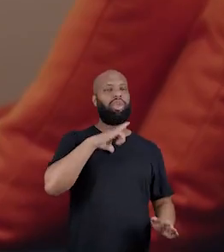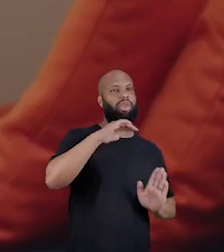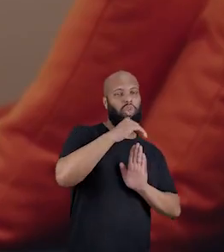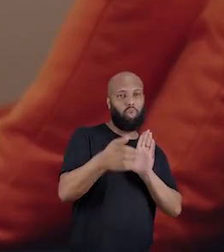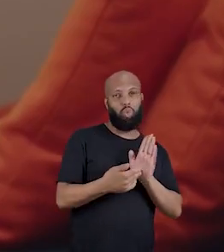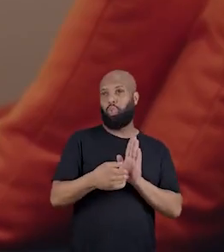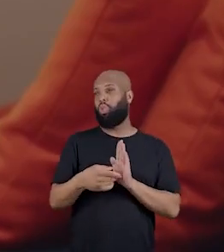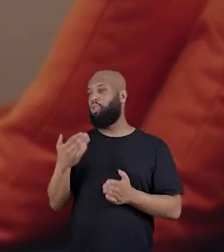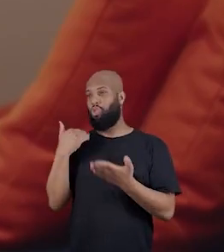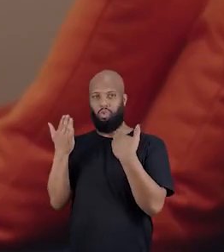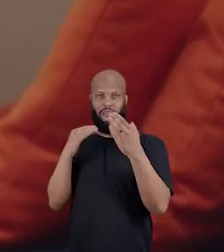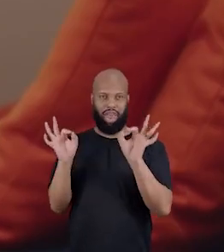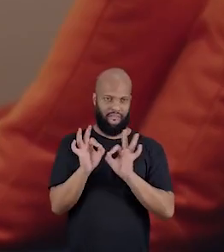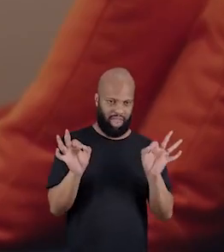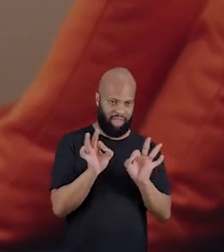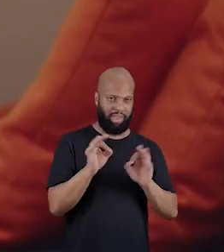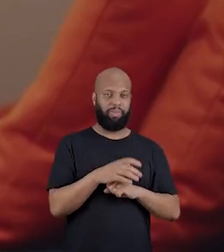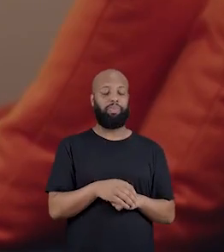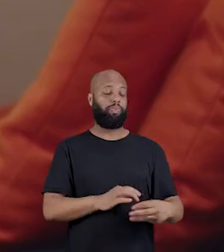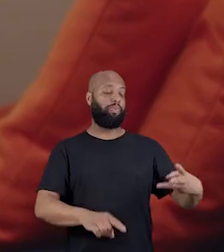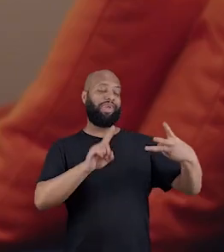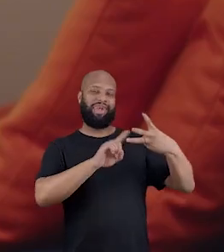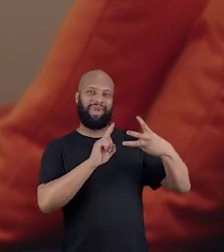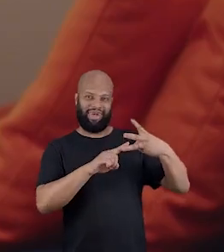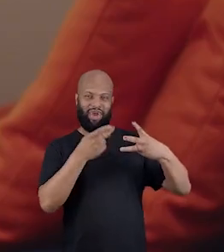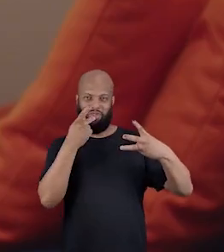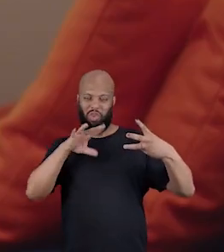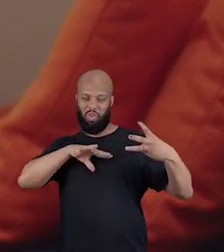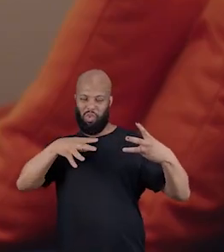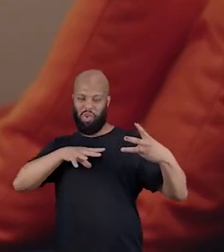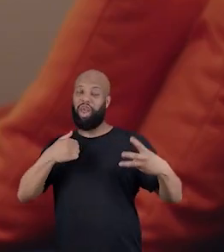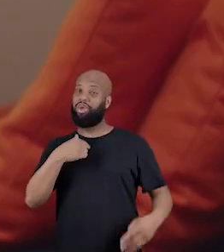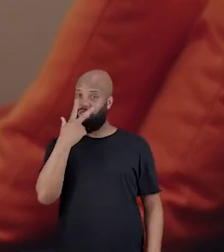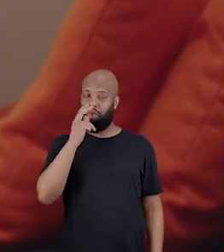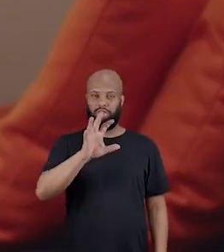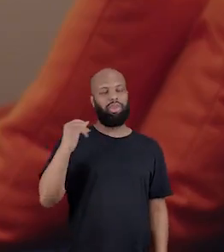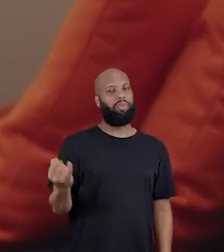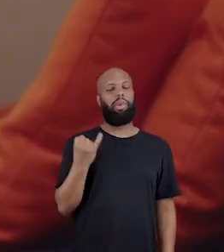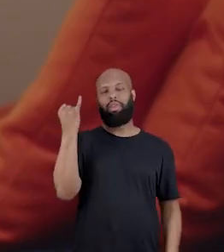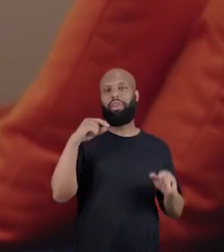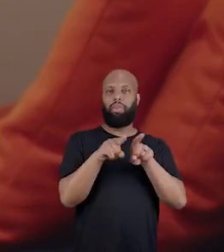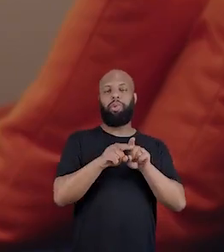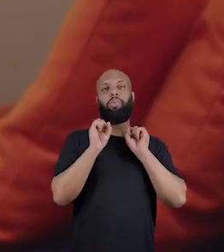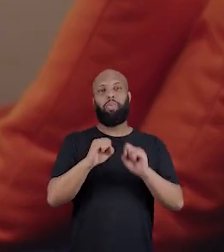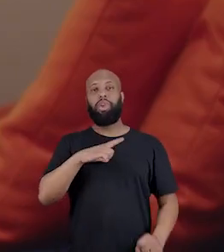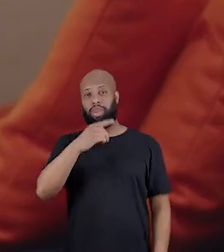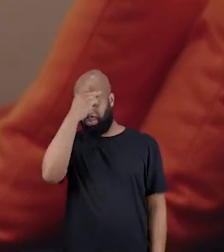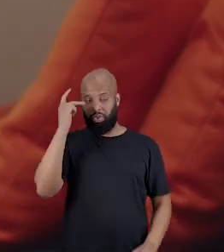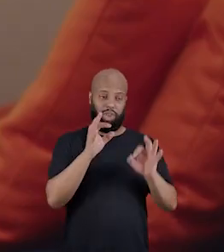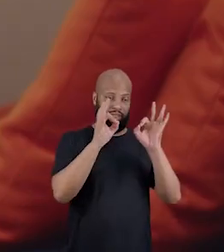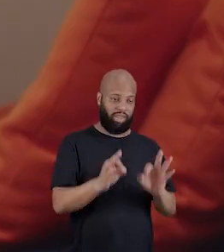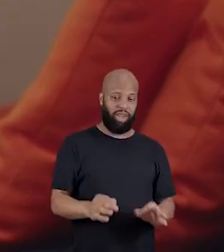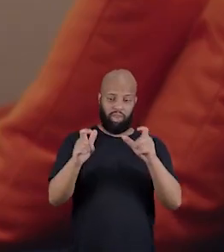ter tudo isso e não se falar, não ter o diálogo, né? E aí o terceiro C que você falou da coragem, eu acho que esse é fundamental. Você pode